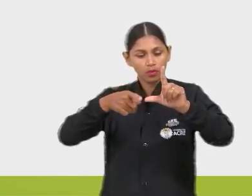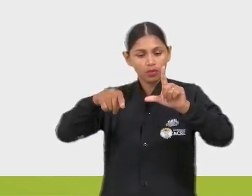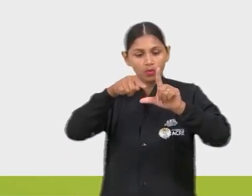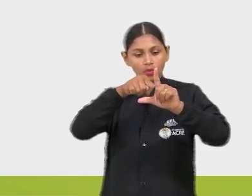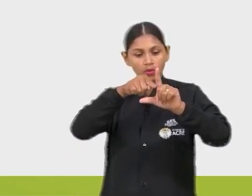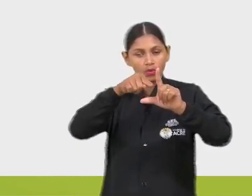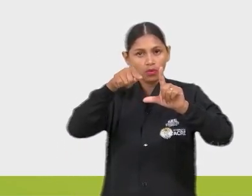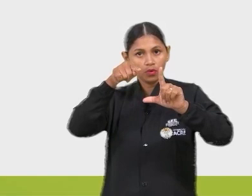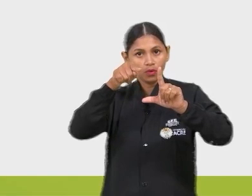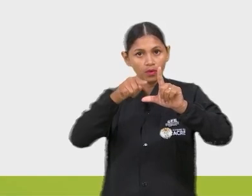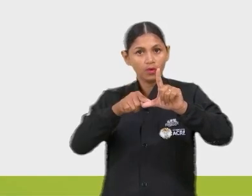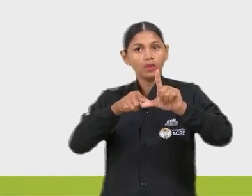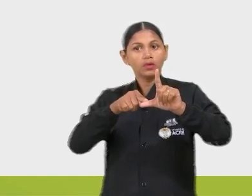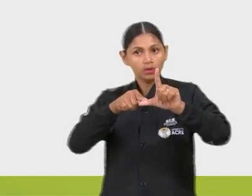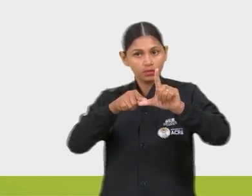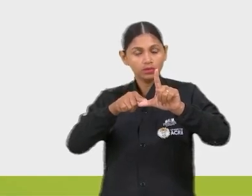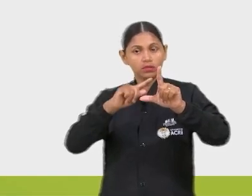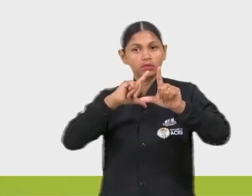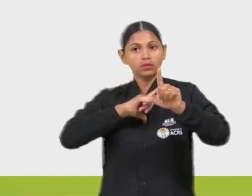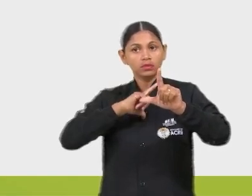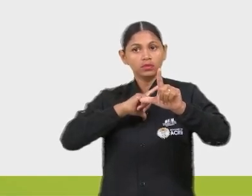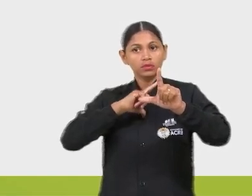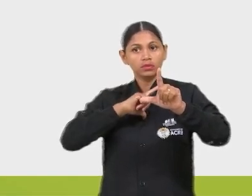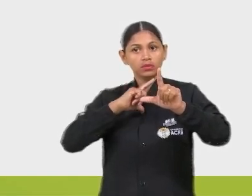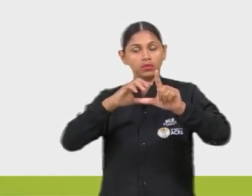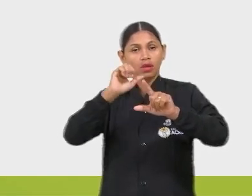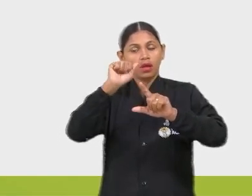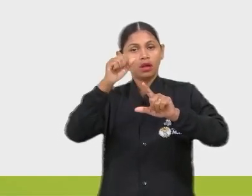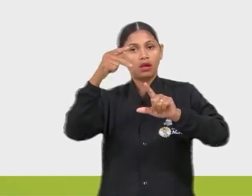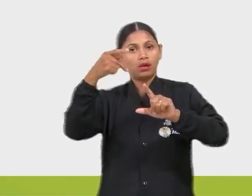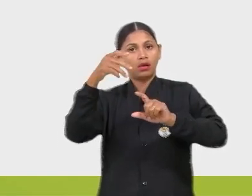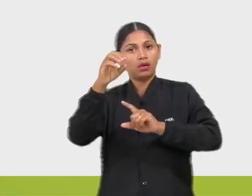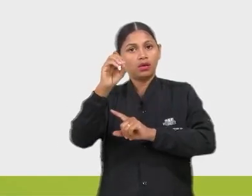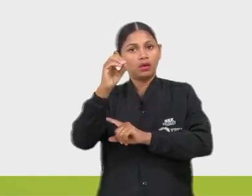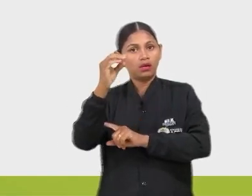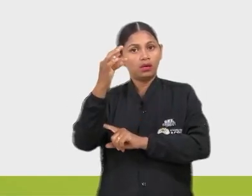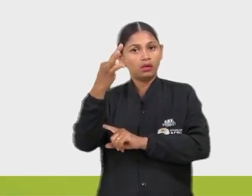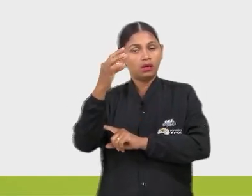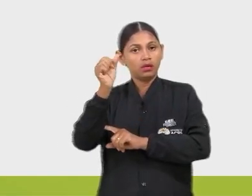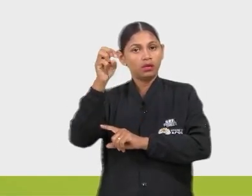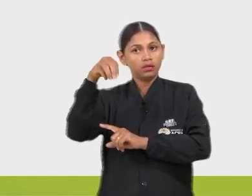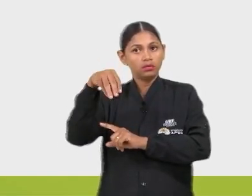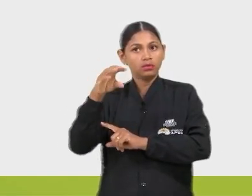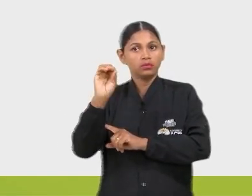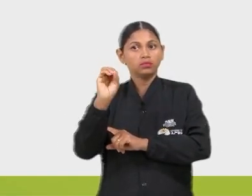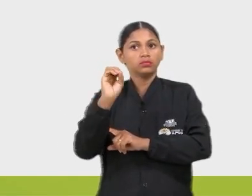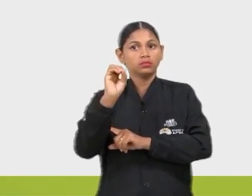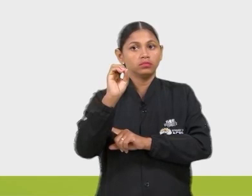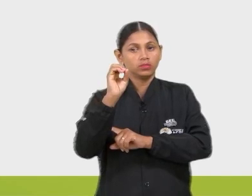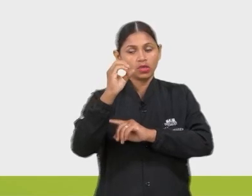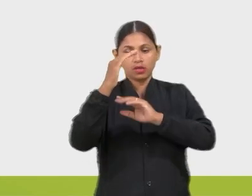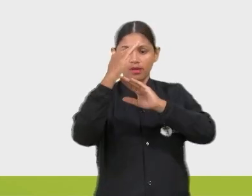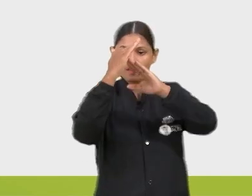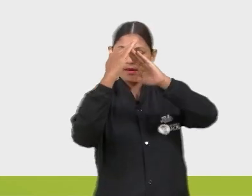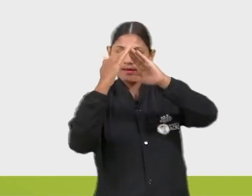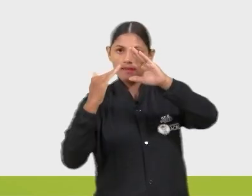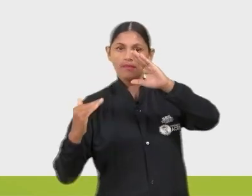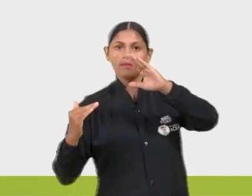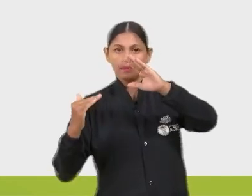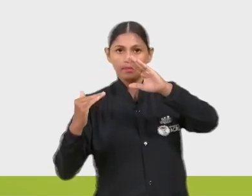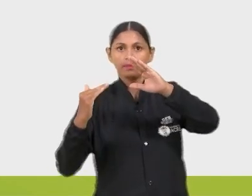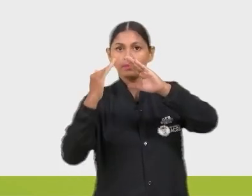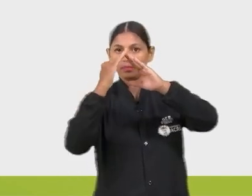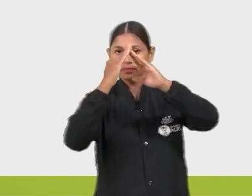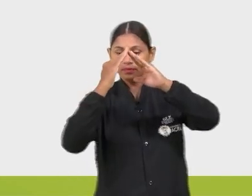M aí, ó. E nós temos a apótema lateral, como a gente já havia visto no exemplo anterior, tá bom? Ou seja, a primeira chamada